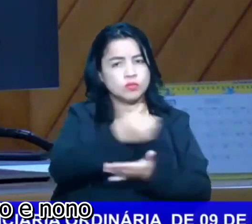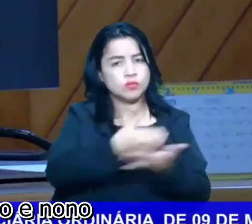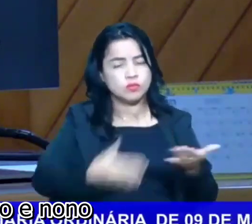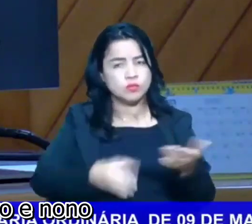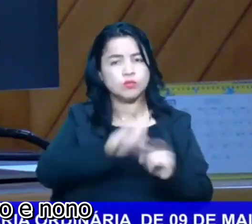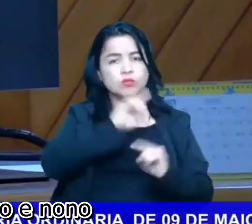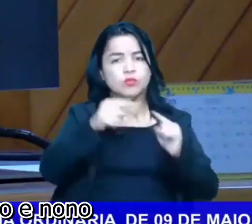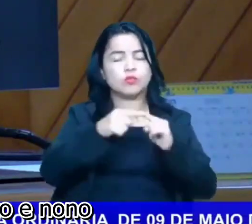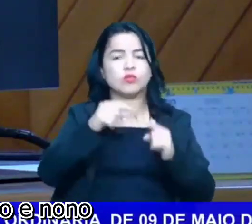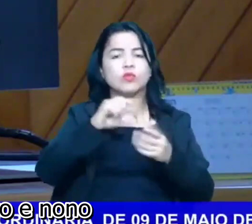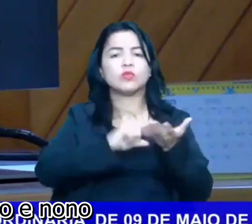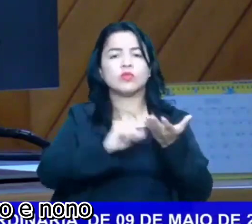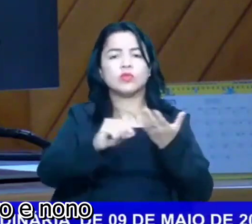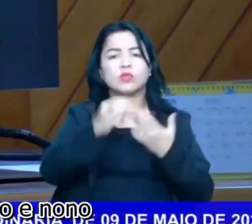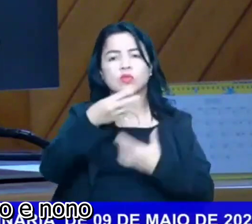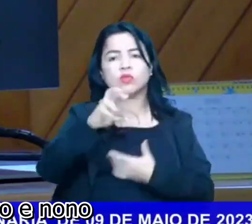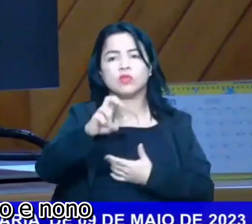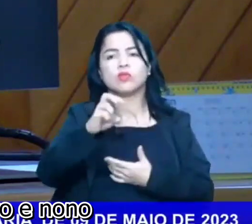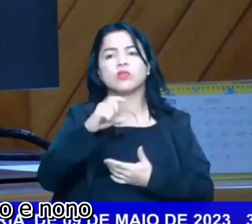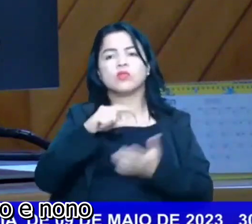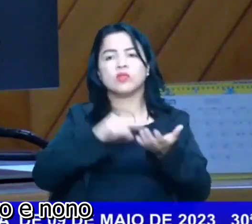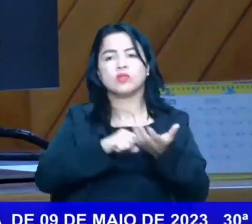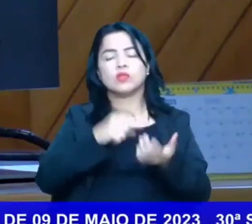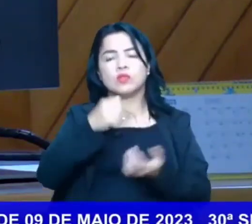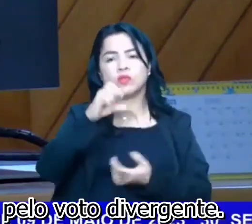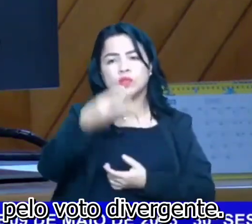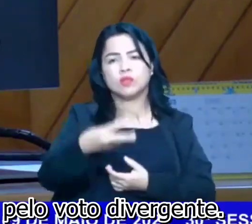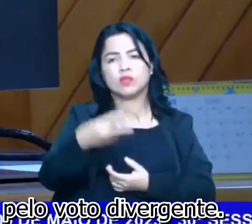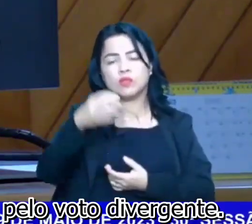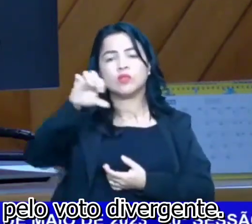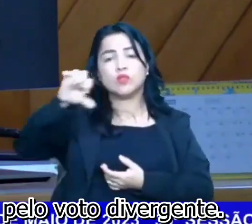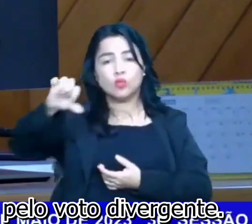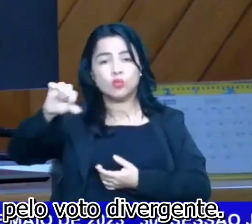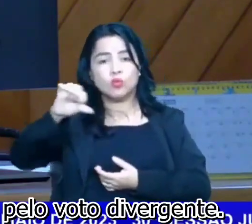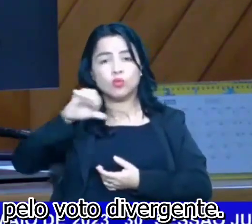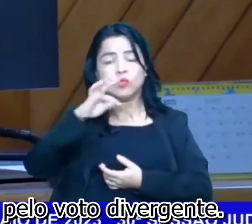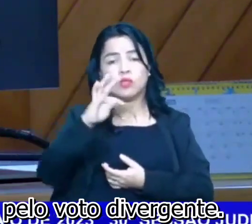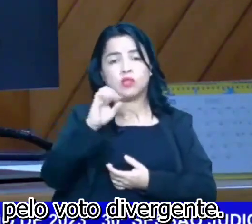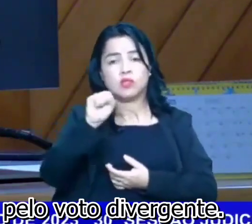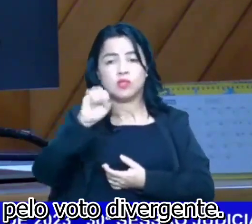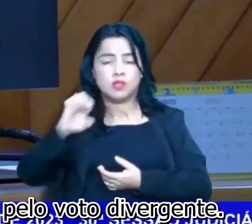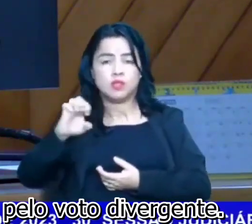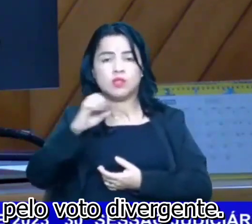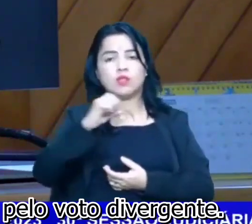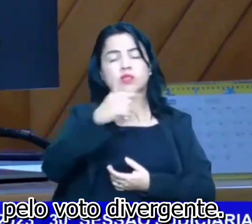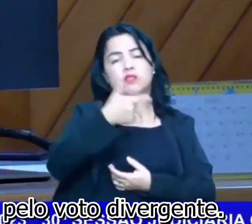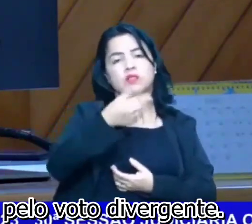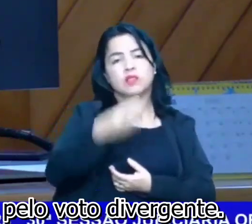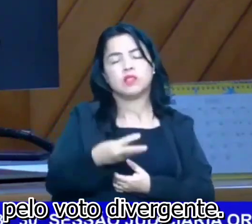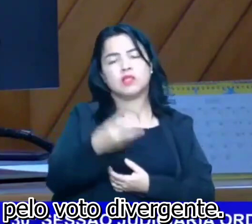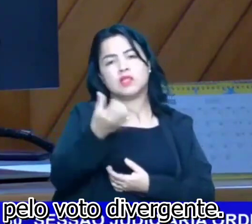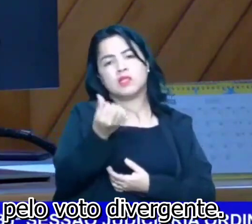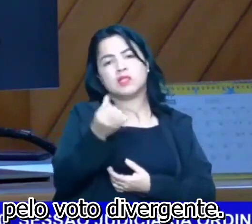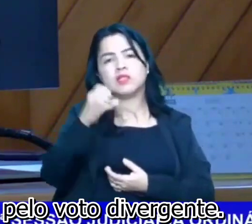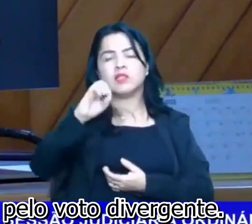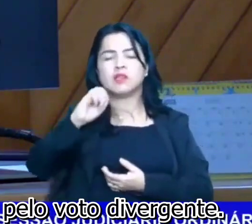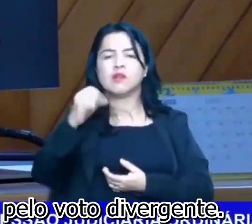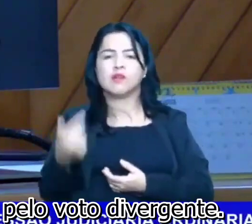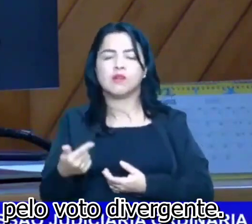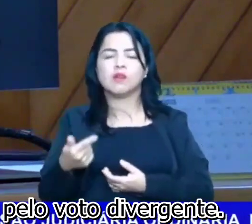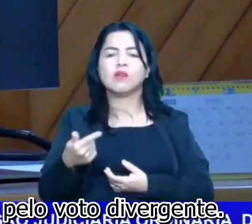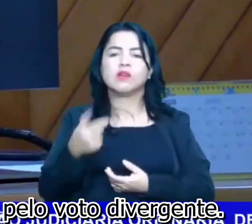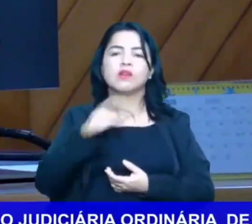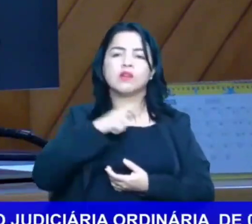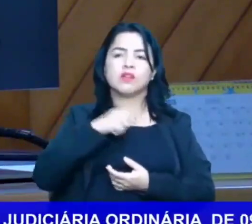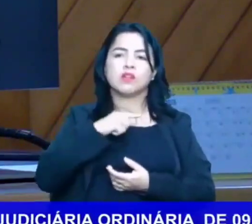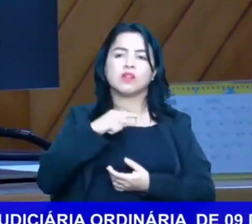artigo 35, caput, parágrafo 3º e 9º, da resolução TSE 23.607, mencionadas pelo